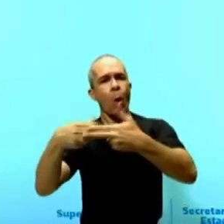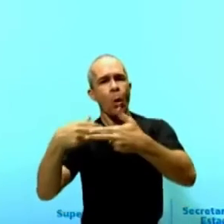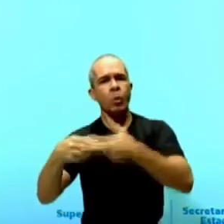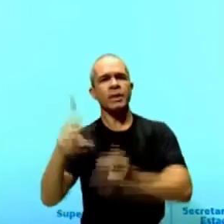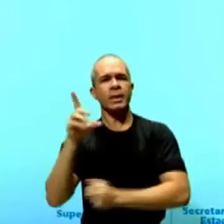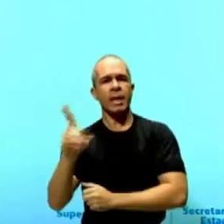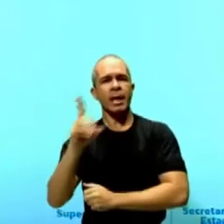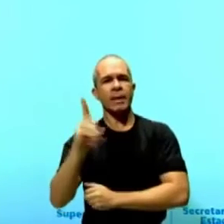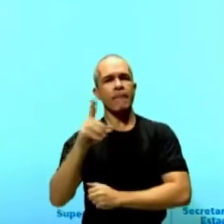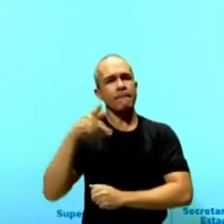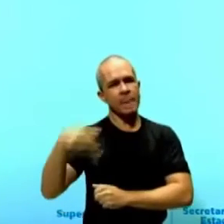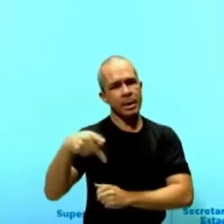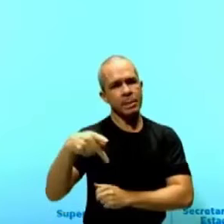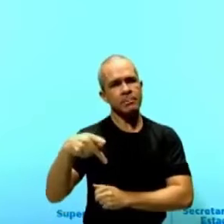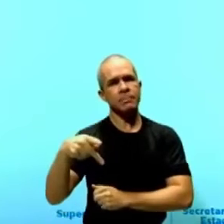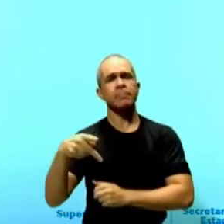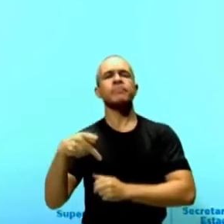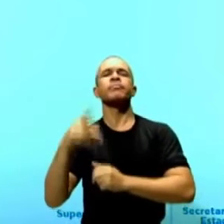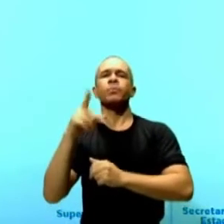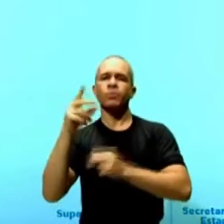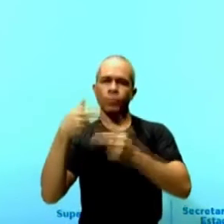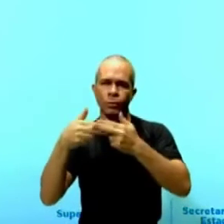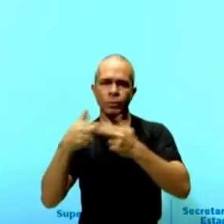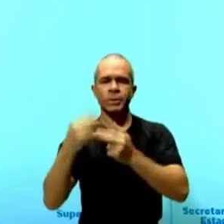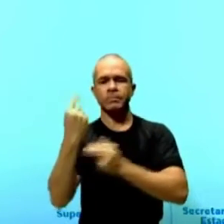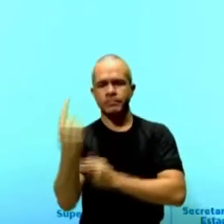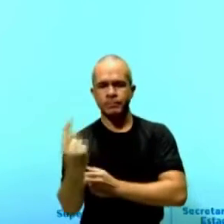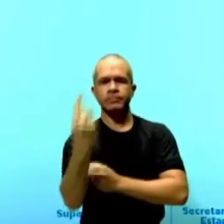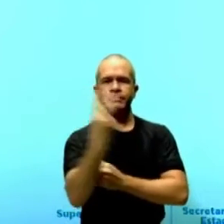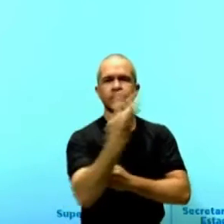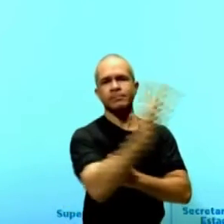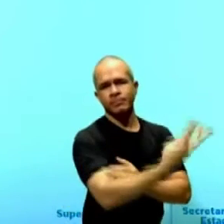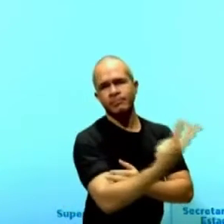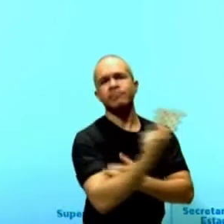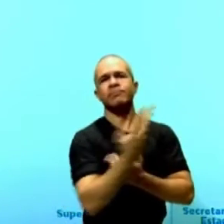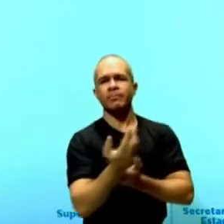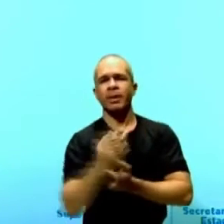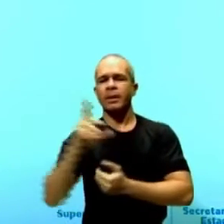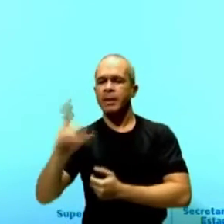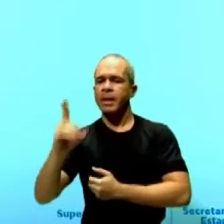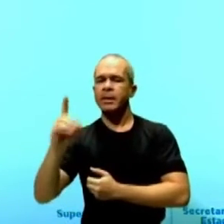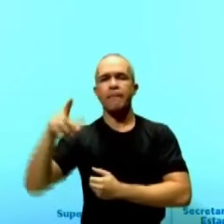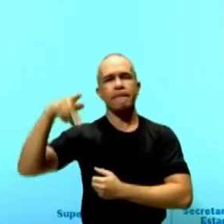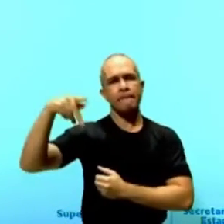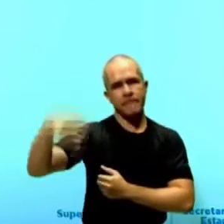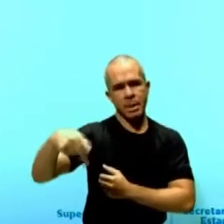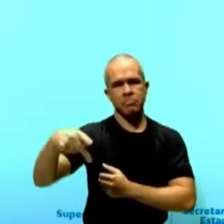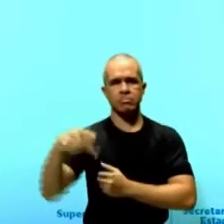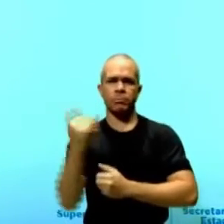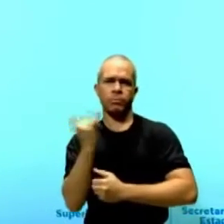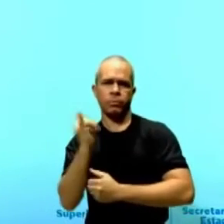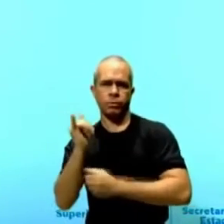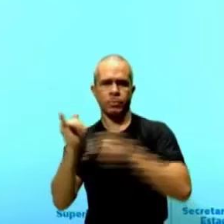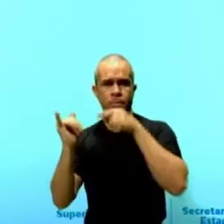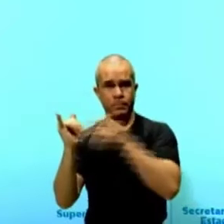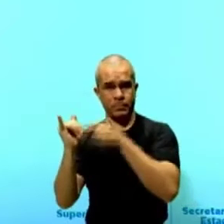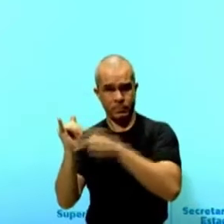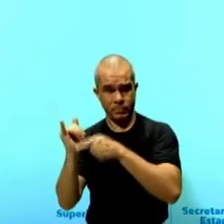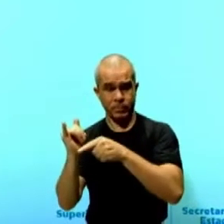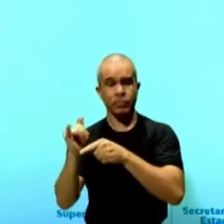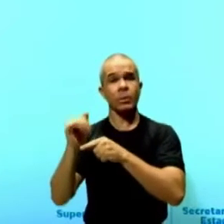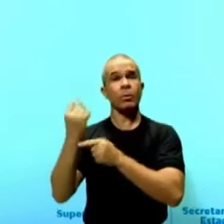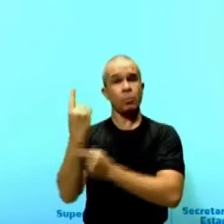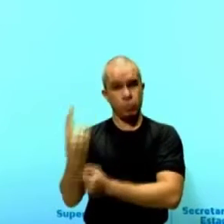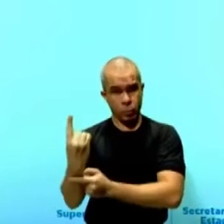minha bateria, ou da minha tomada. E aí você vai ter, então, uma DDP, ou uma voltagem, ou uma tensão para o resistor